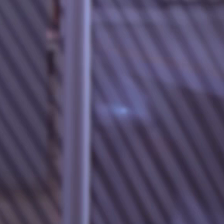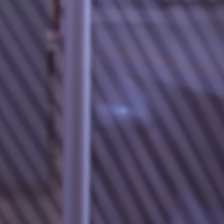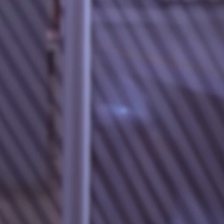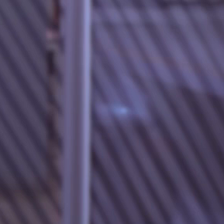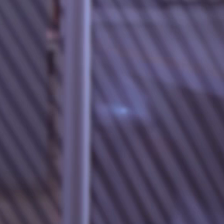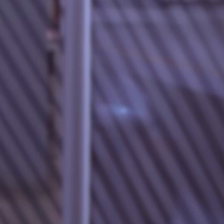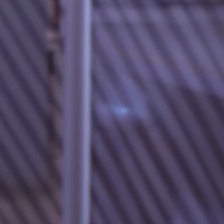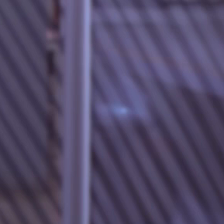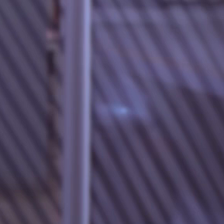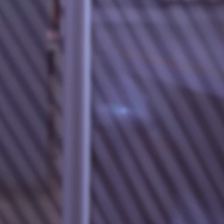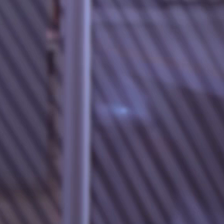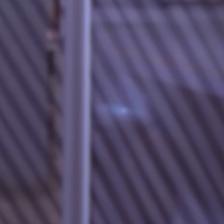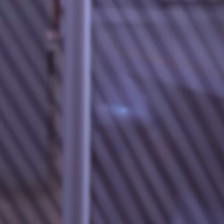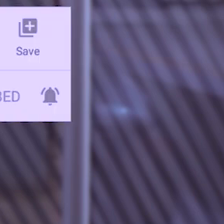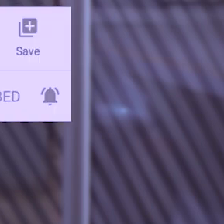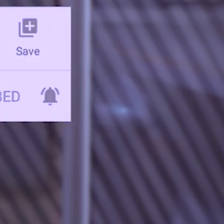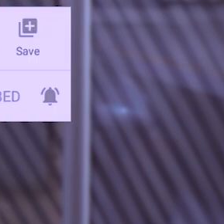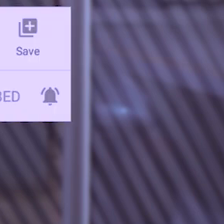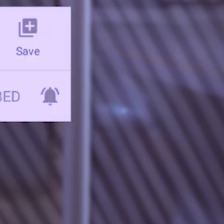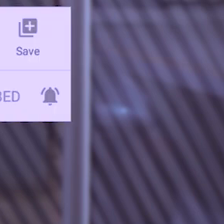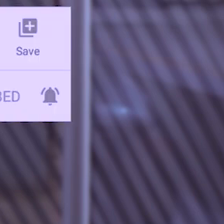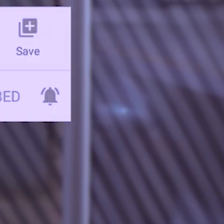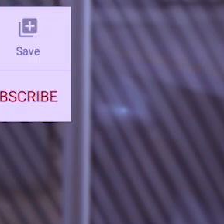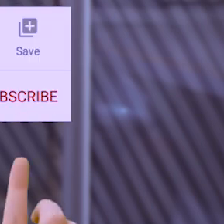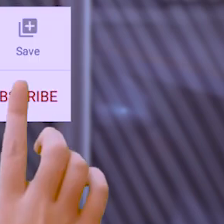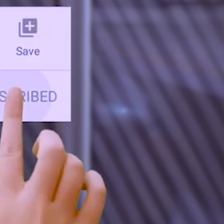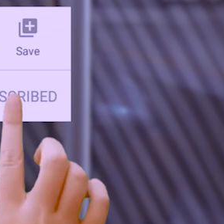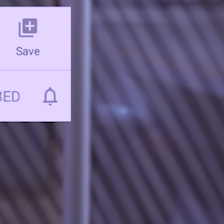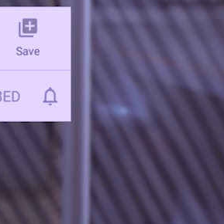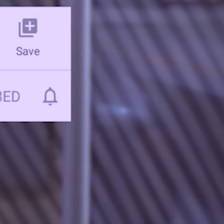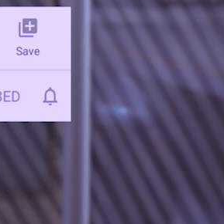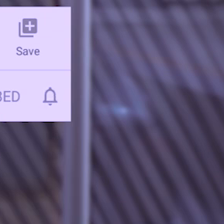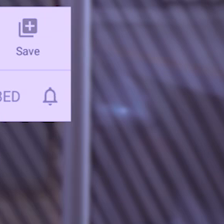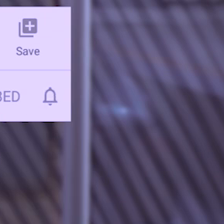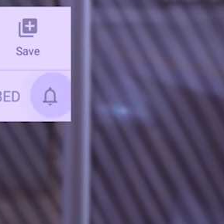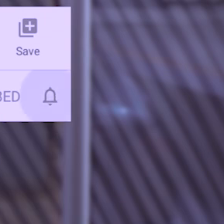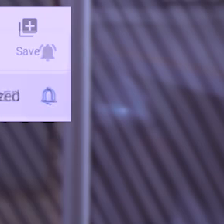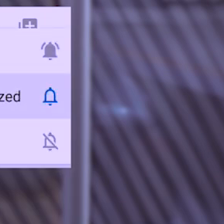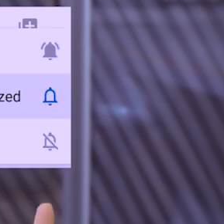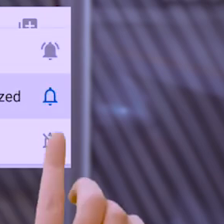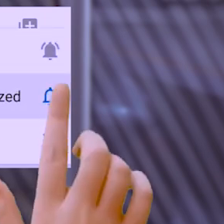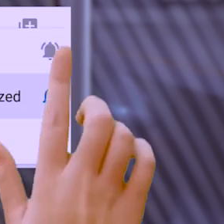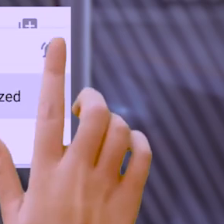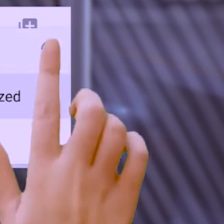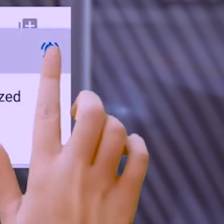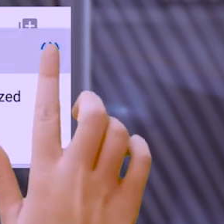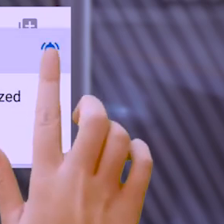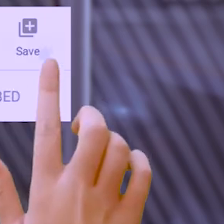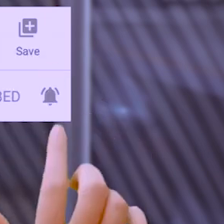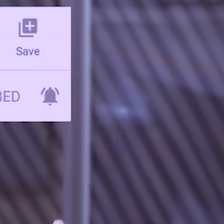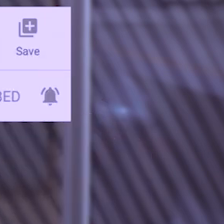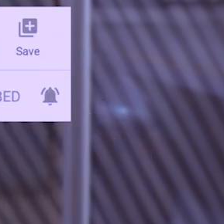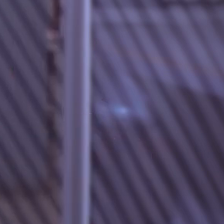Para obter mais informações, não se esqueça de curtir e subscrever no canal social media Gemen TV e clique também no botão